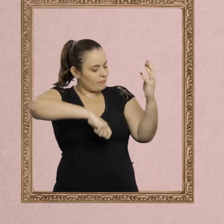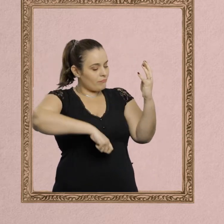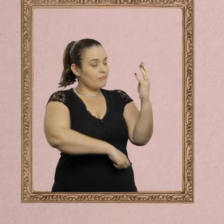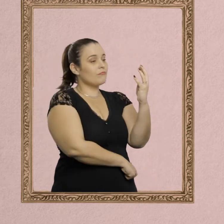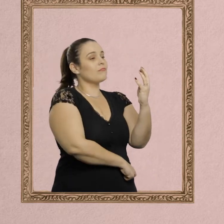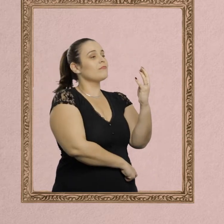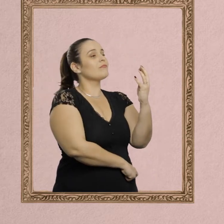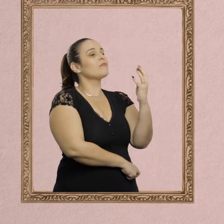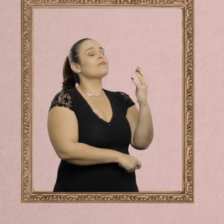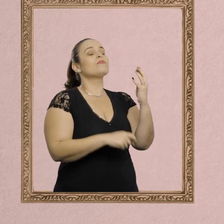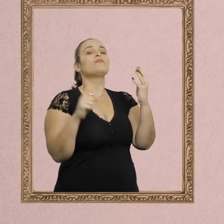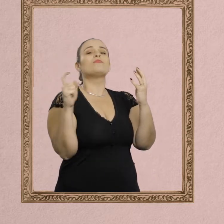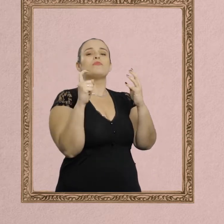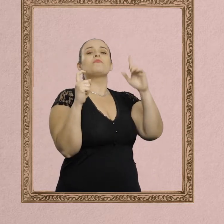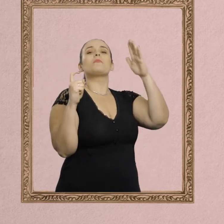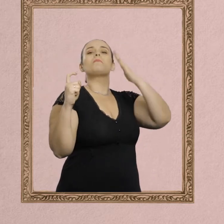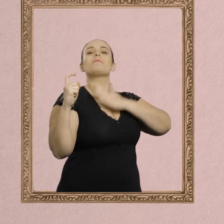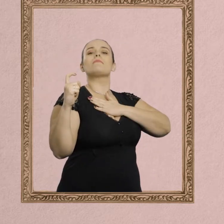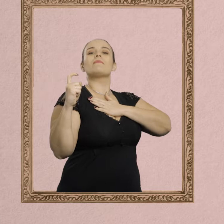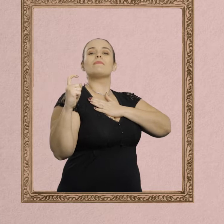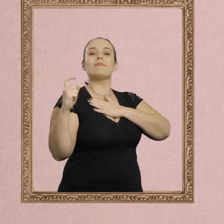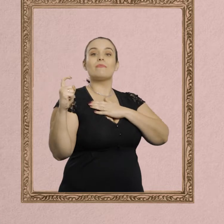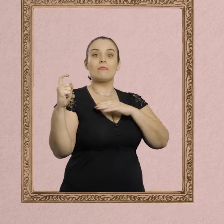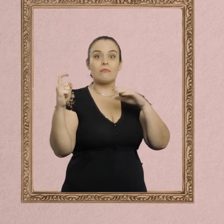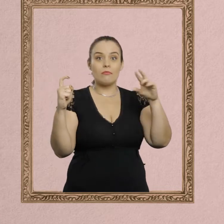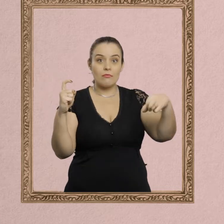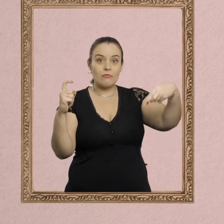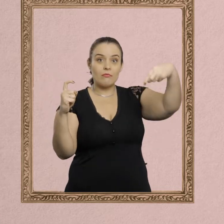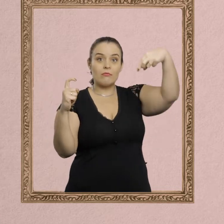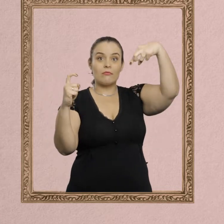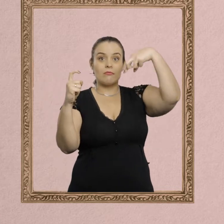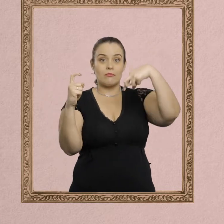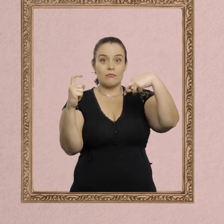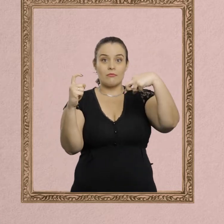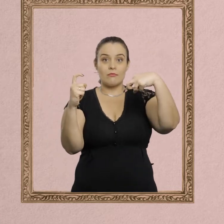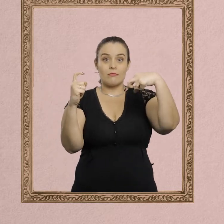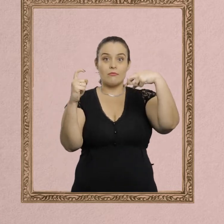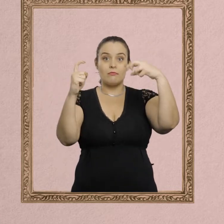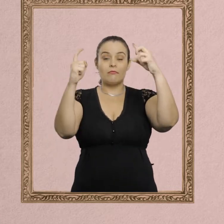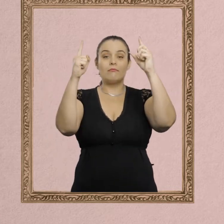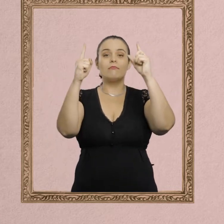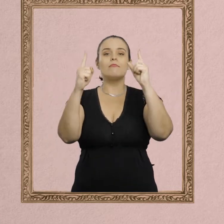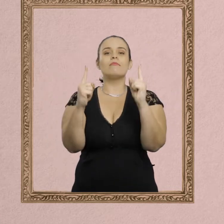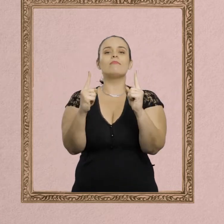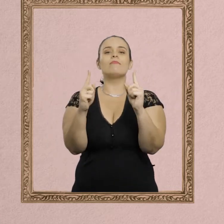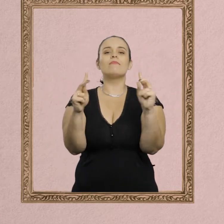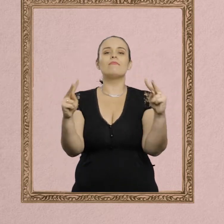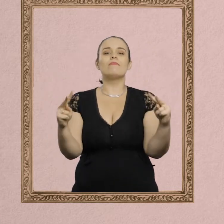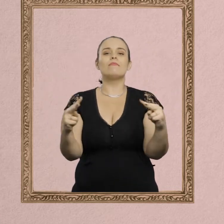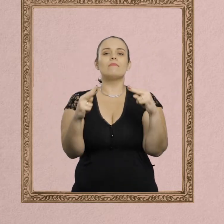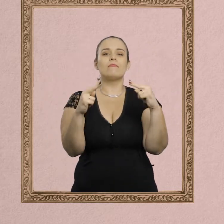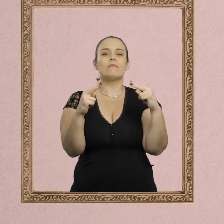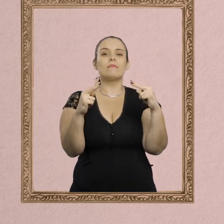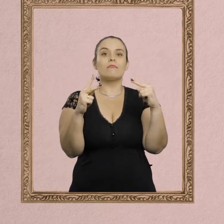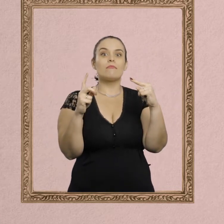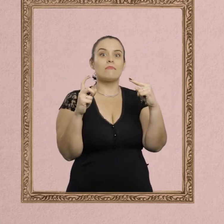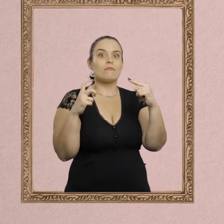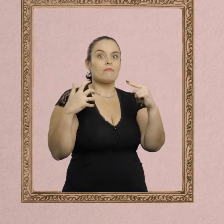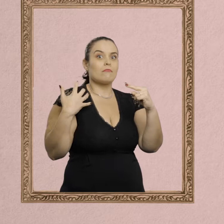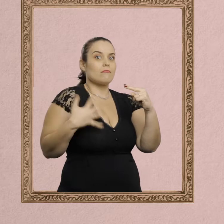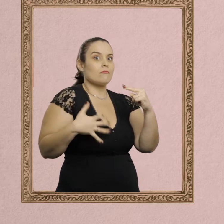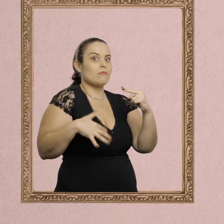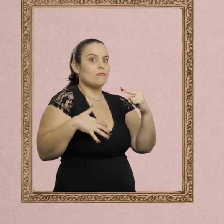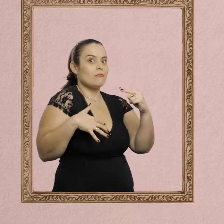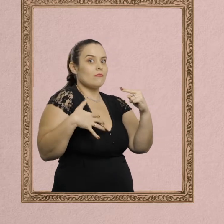meu! Gancho e Peter ficaram cara a cara. Os dois inimigos se olharam.